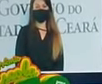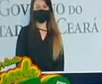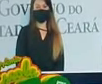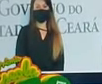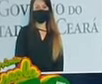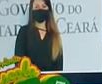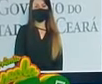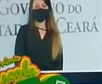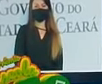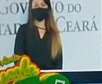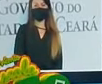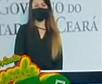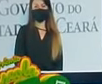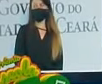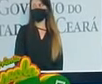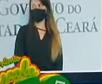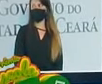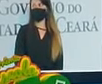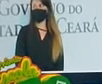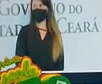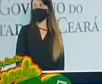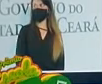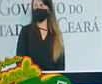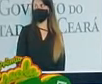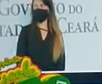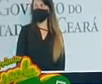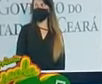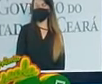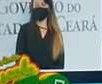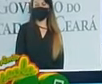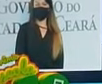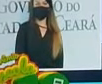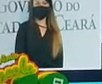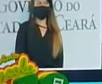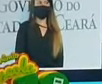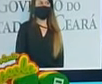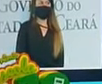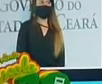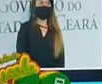Aí mesmo, isso, olha lá para frente, pronto. Para registrar aqui